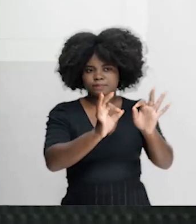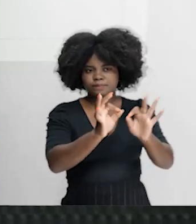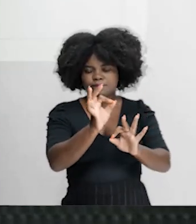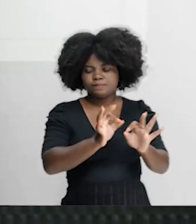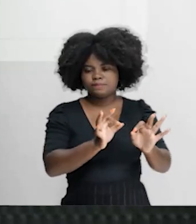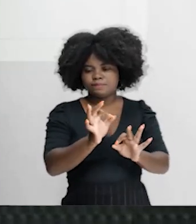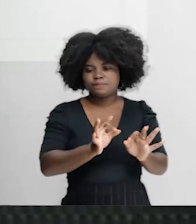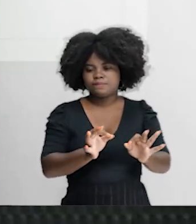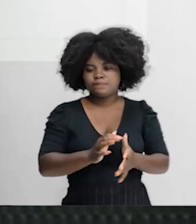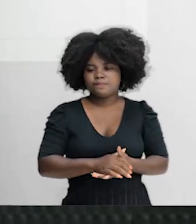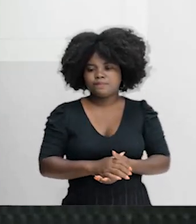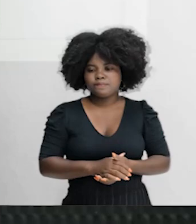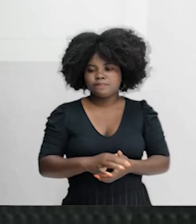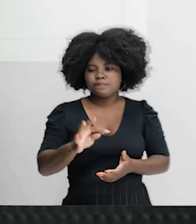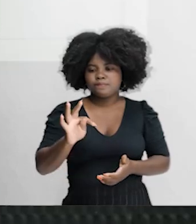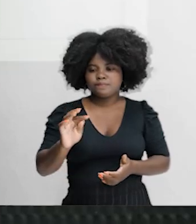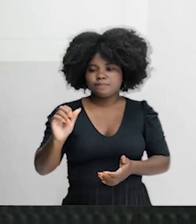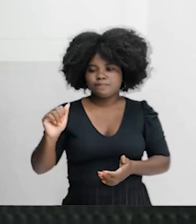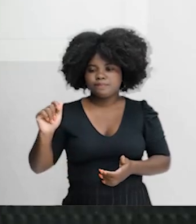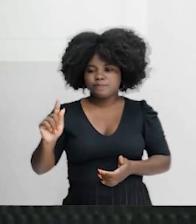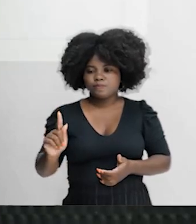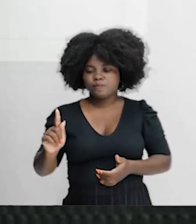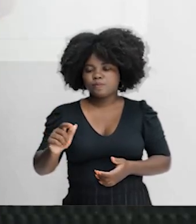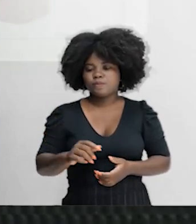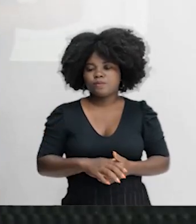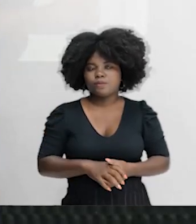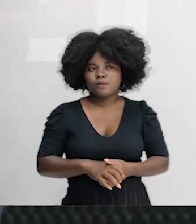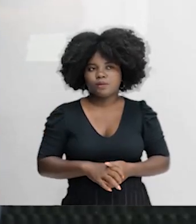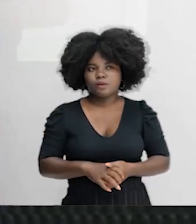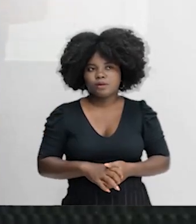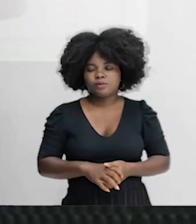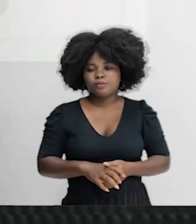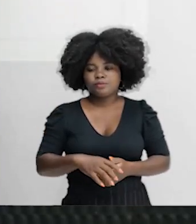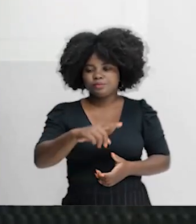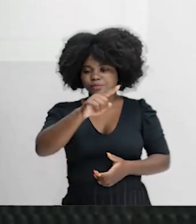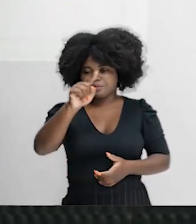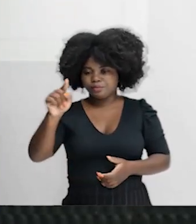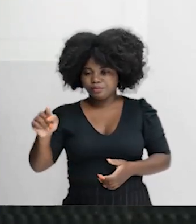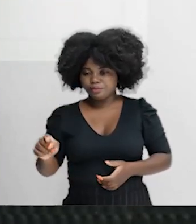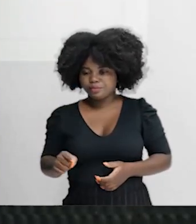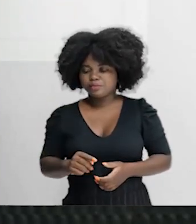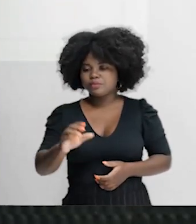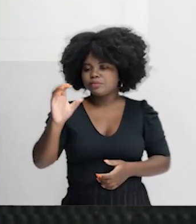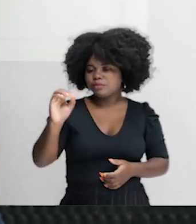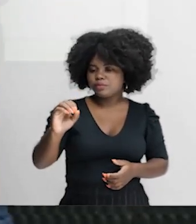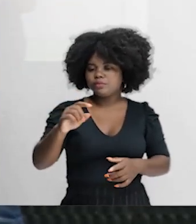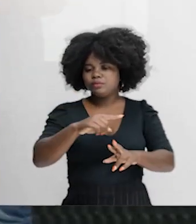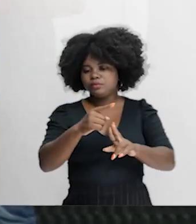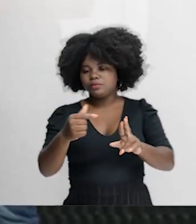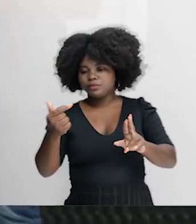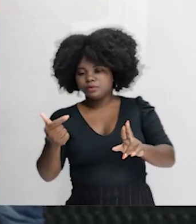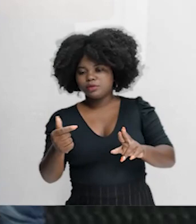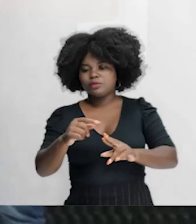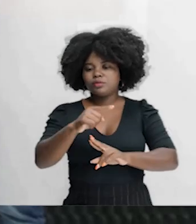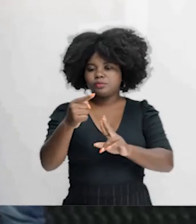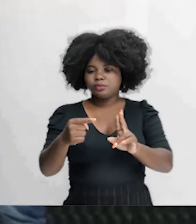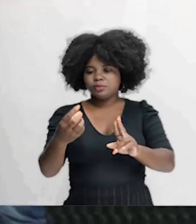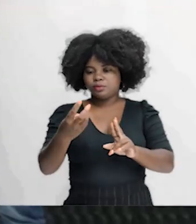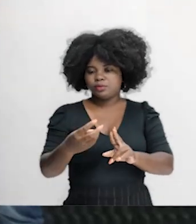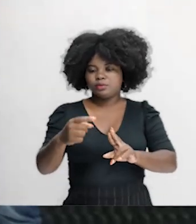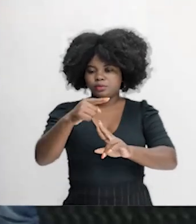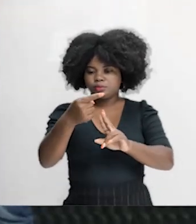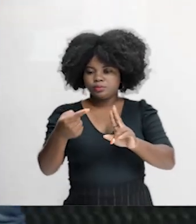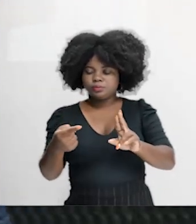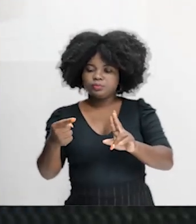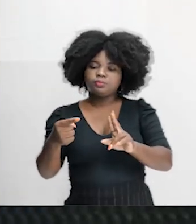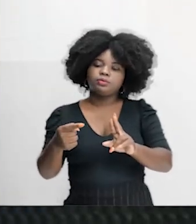calcular a tangente desses arcos aqui, de 0, de π sobre 2, de π, de 3π sobre 2